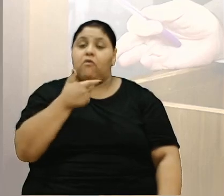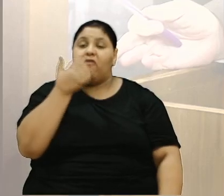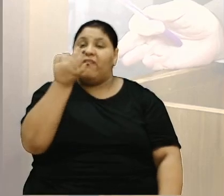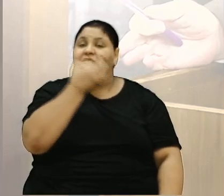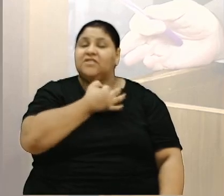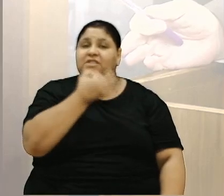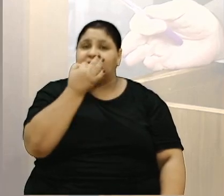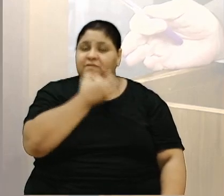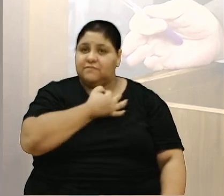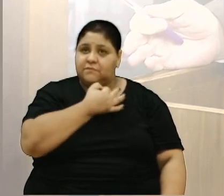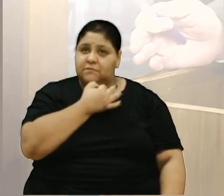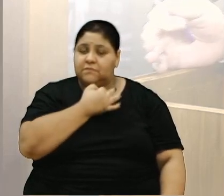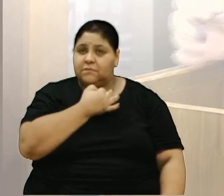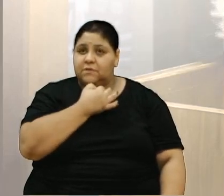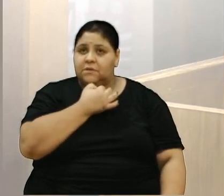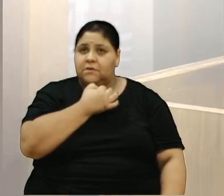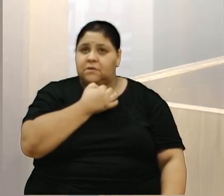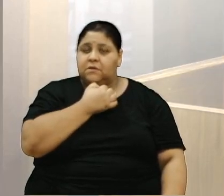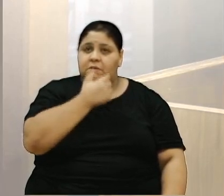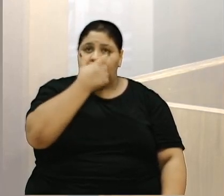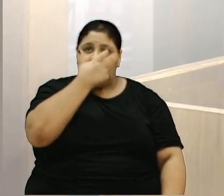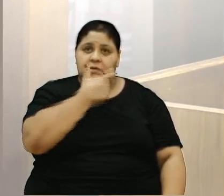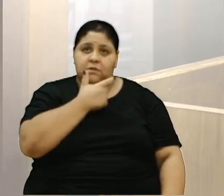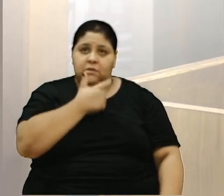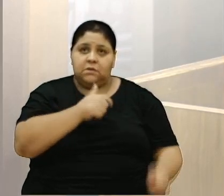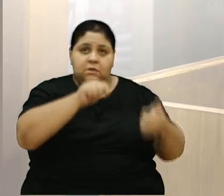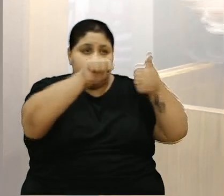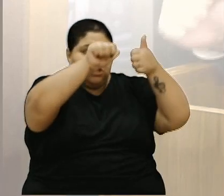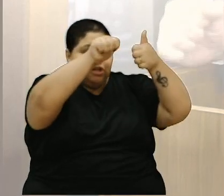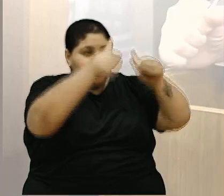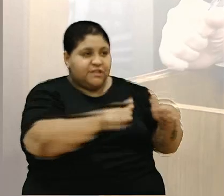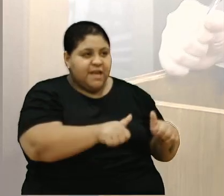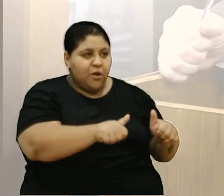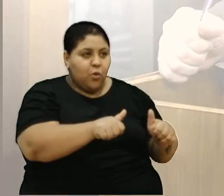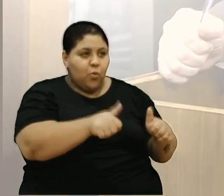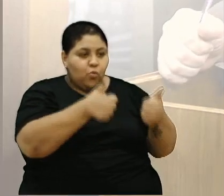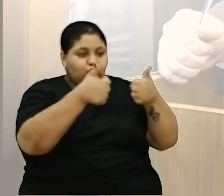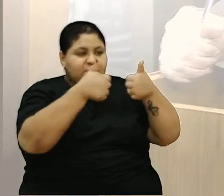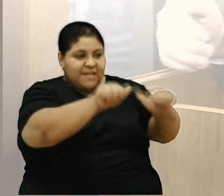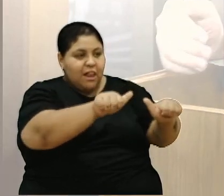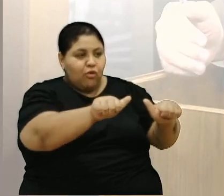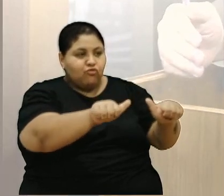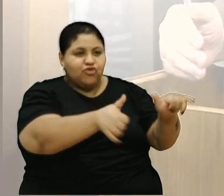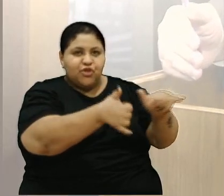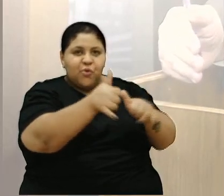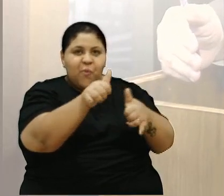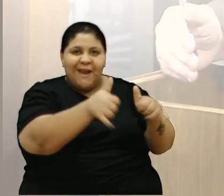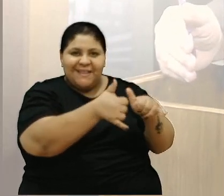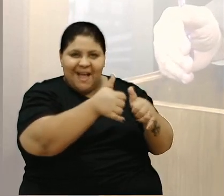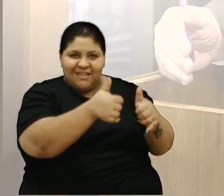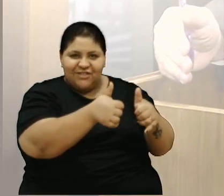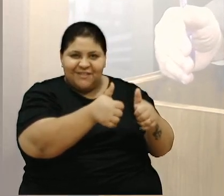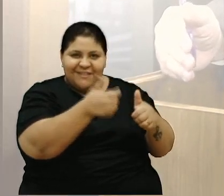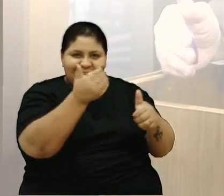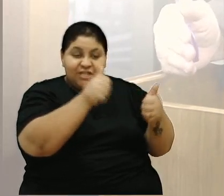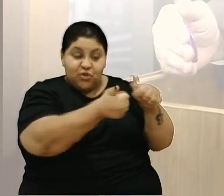Sul, parece ter um selo de qualidade Caxias do Sul. Quando fala Caxias do